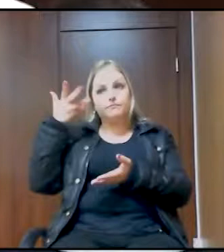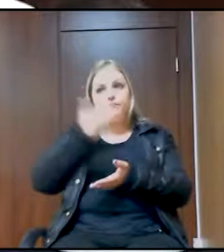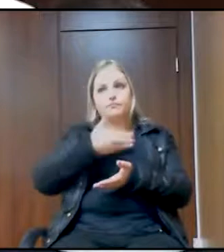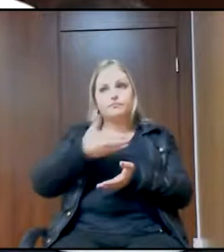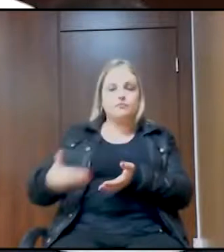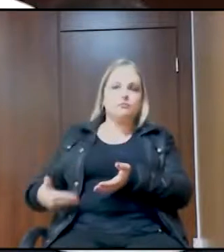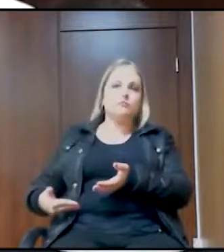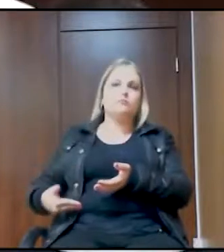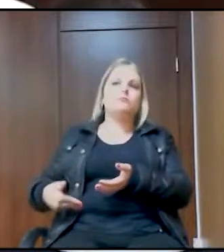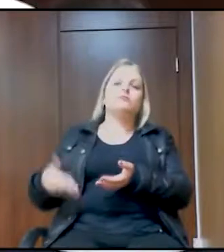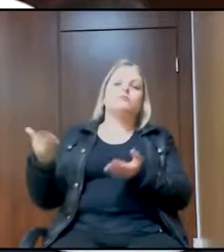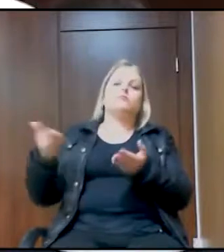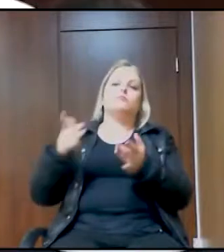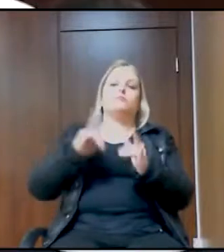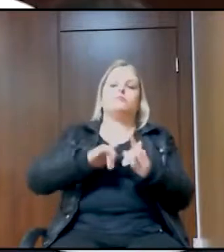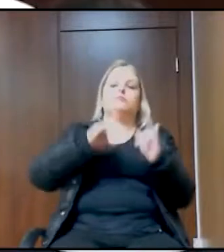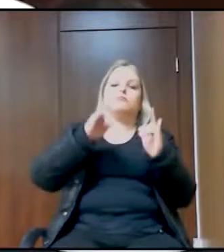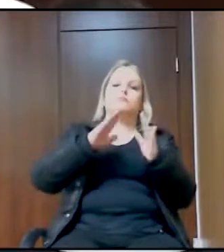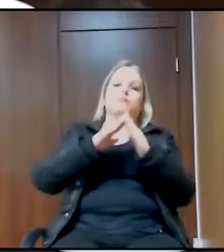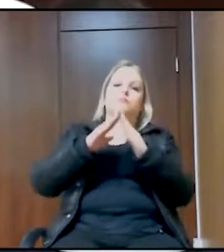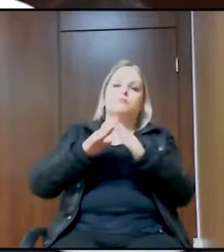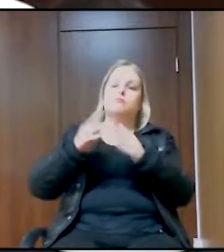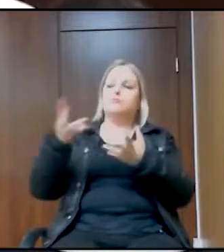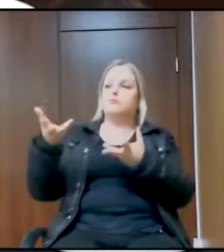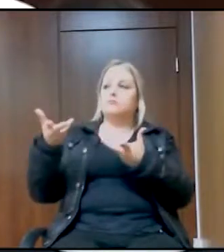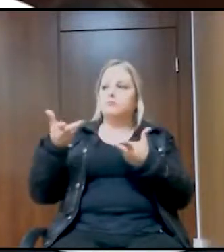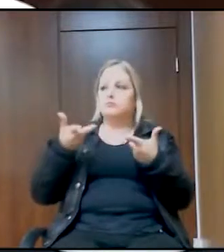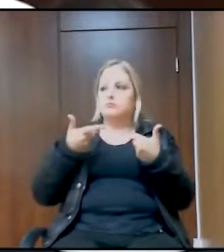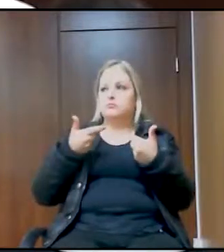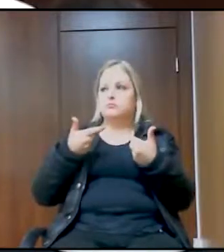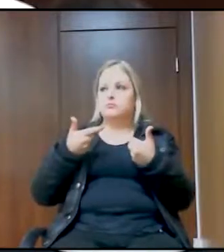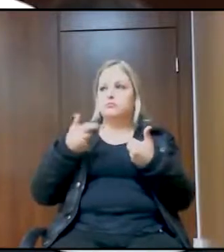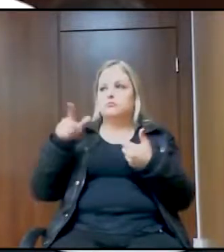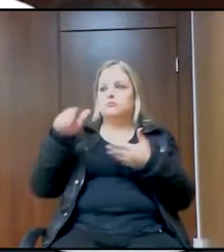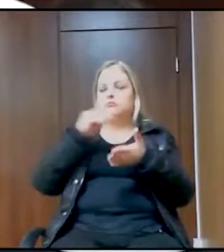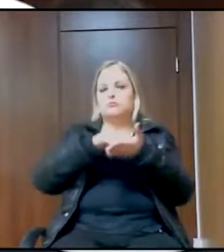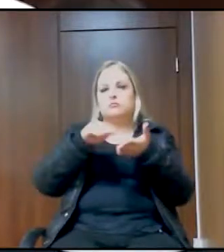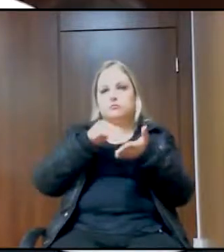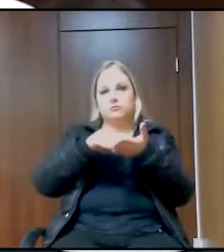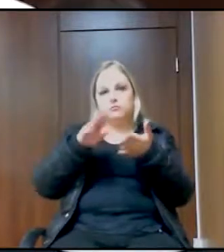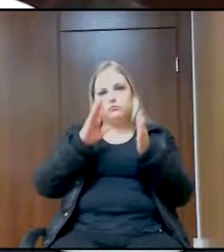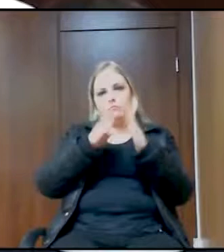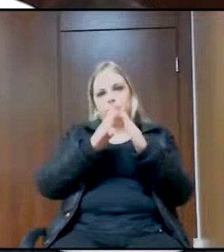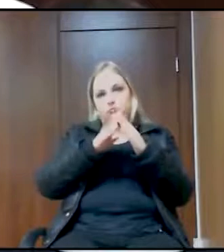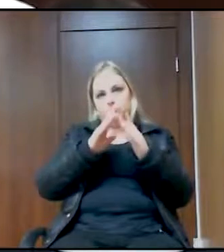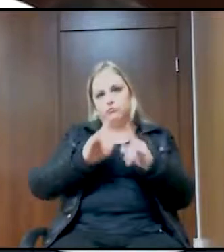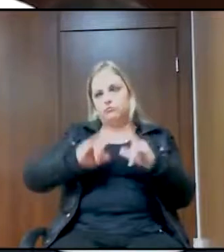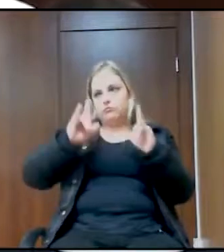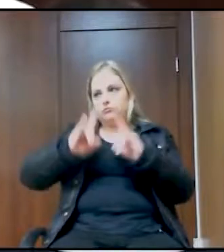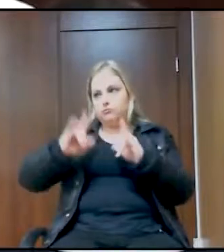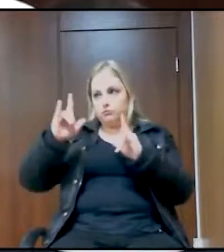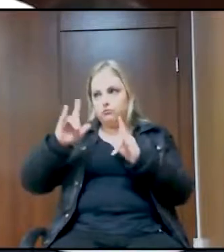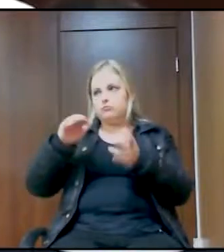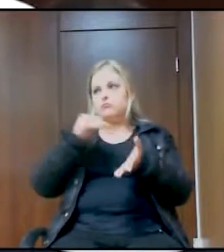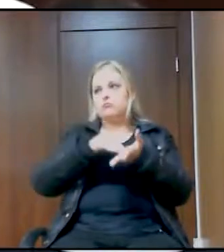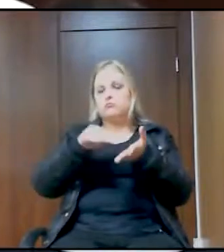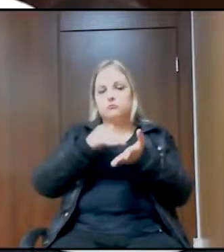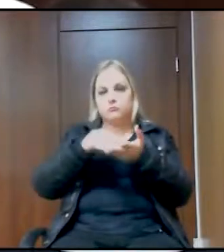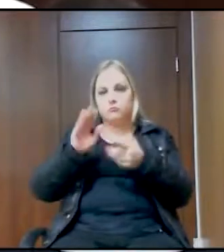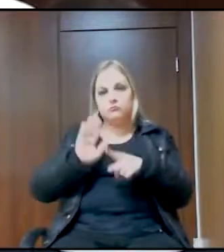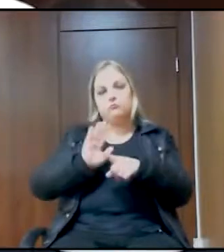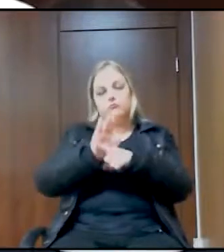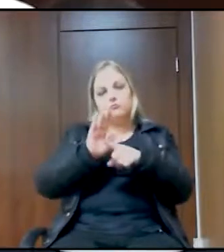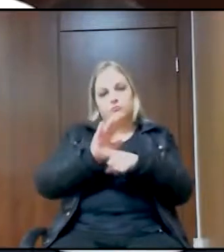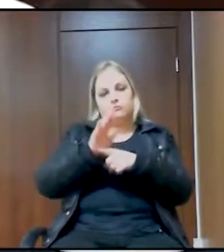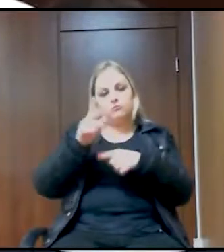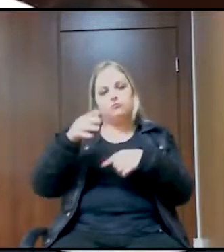Núcleo de Habitação e Urbanismo convidou a Secretaria de Habitação, a Secretaria de Assistência e